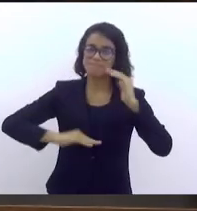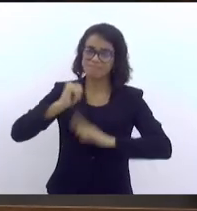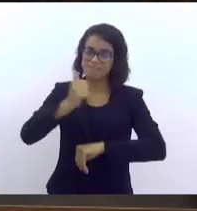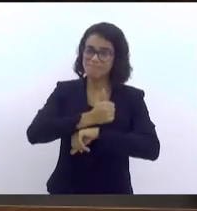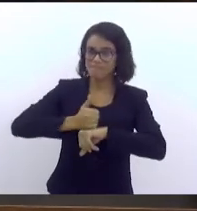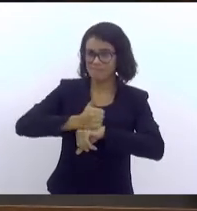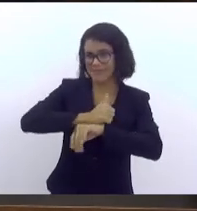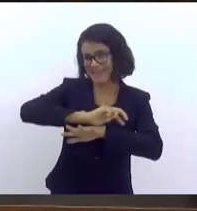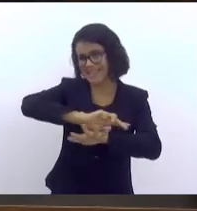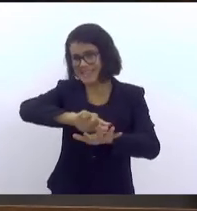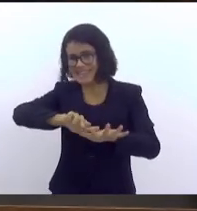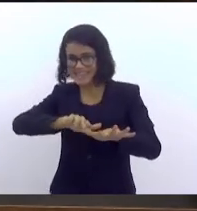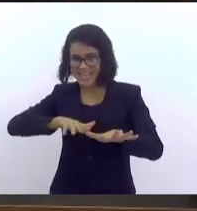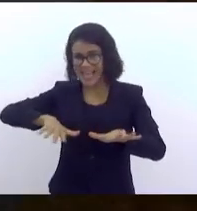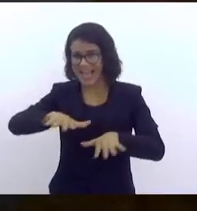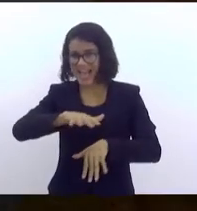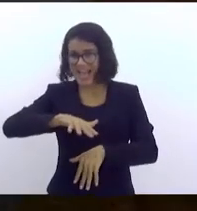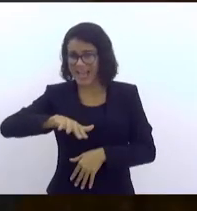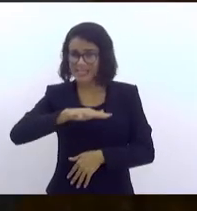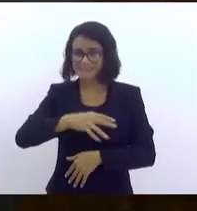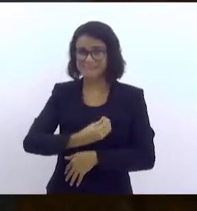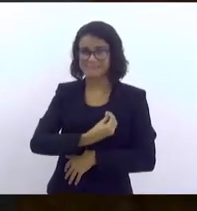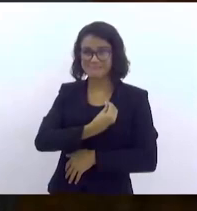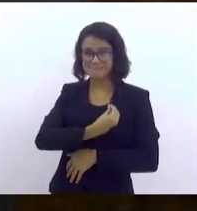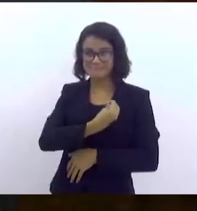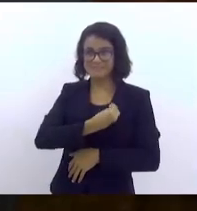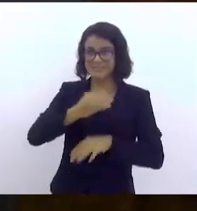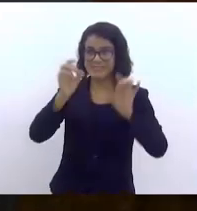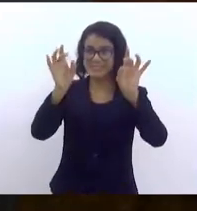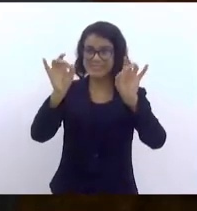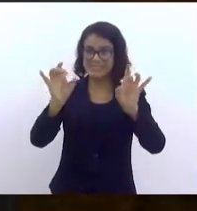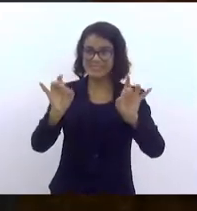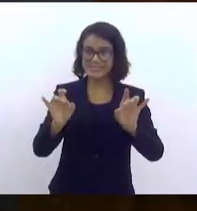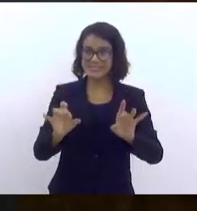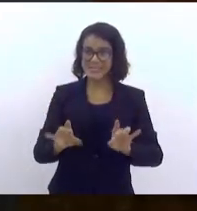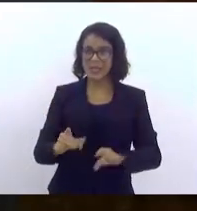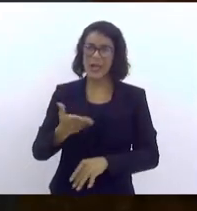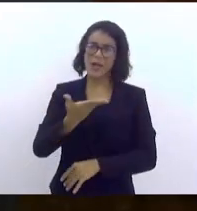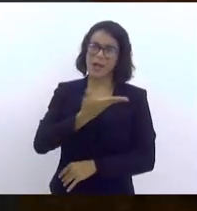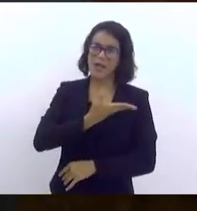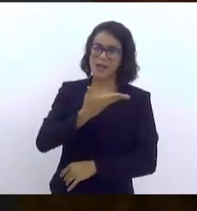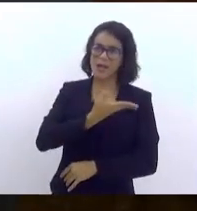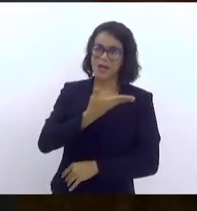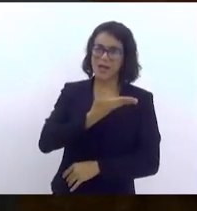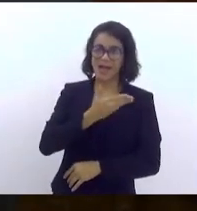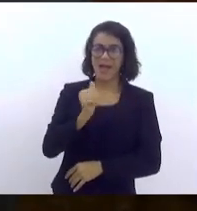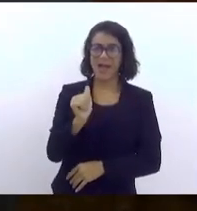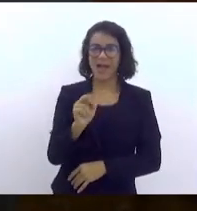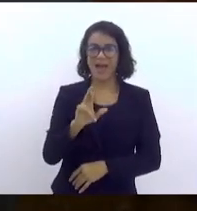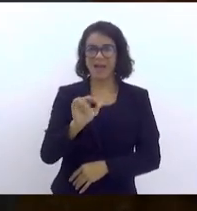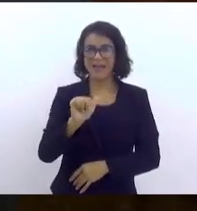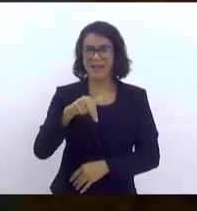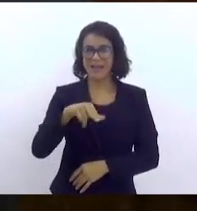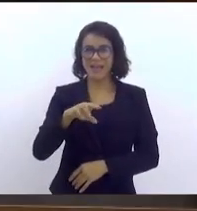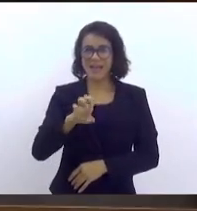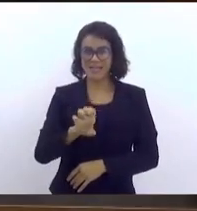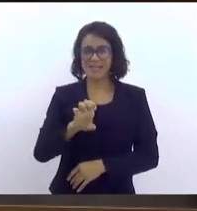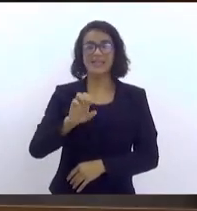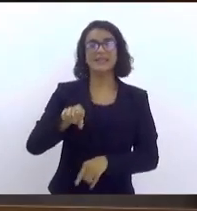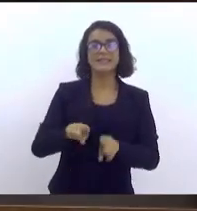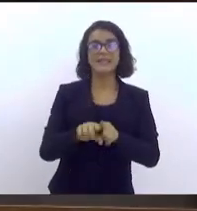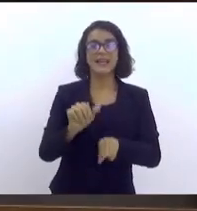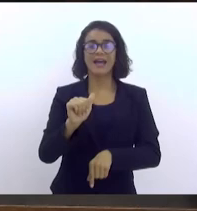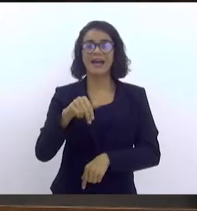diversas áreas que se encontram aqui presentes especial aos amigos Doutora Eliane Paiva Dr Antônio Carlos